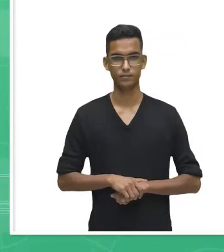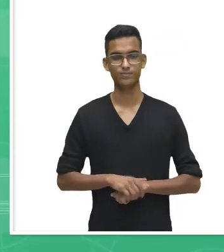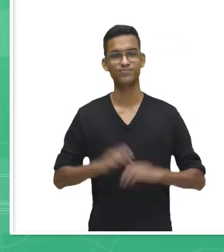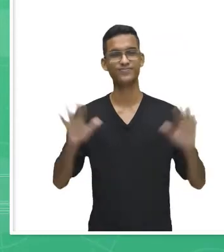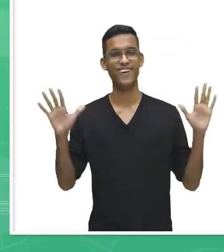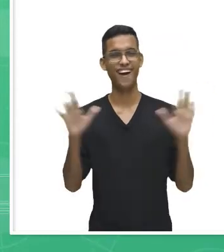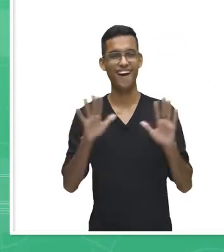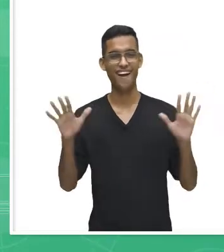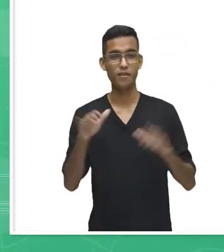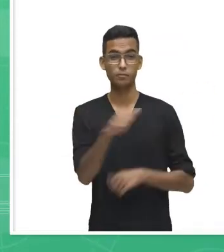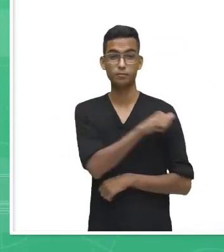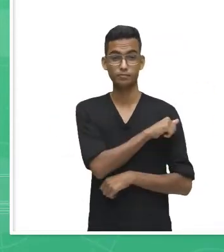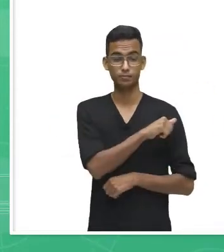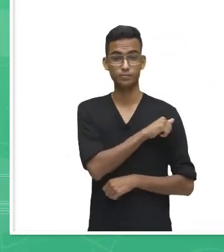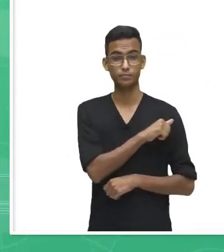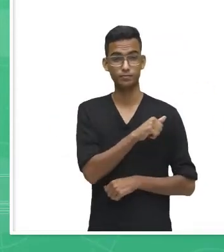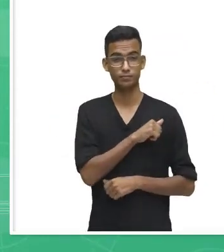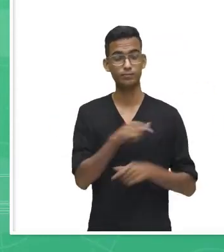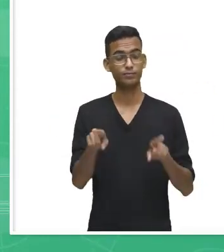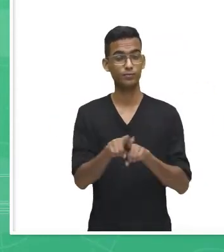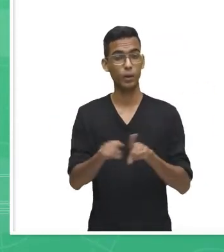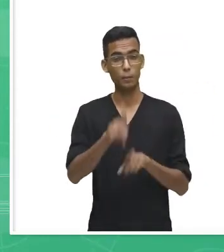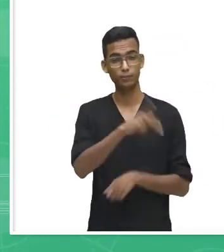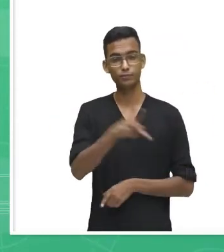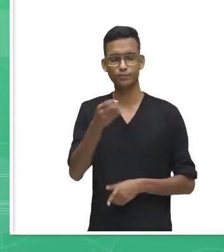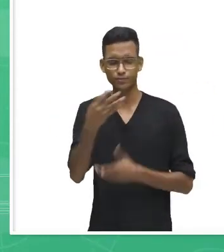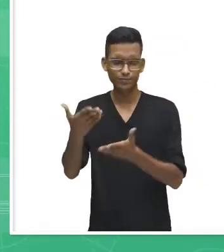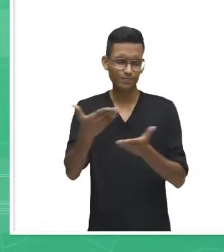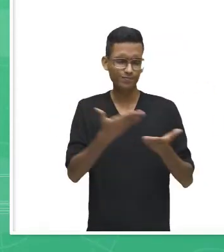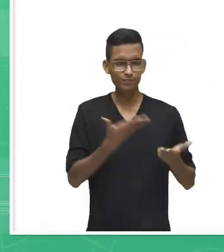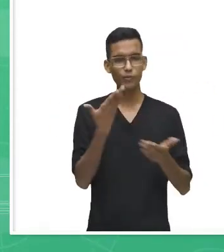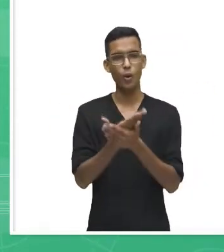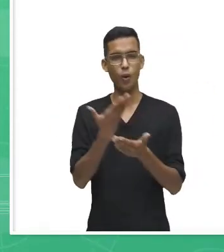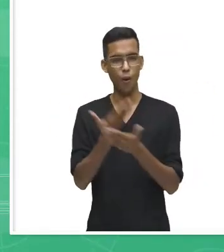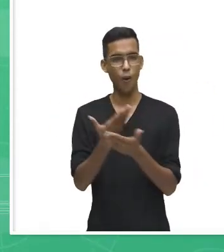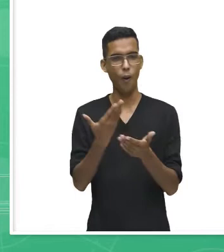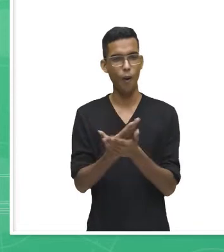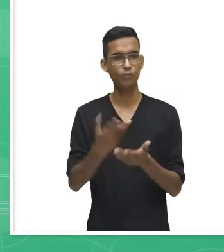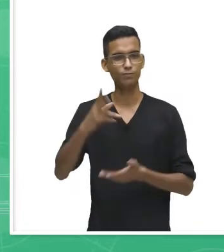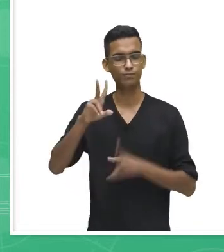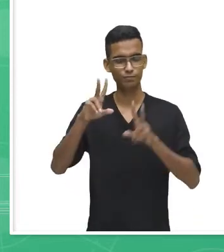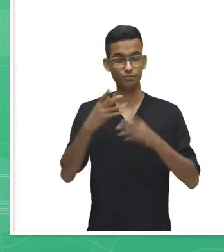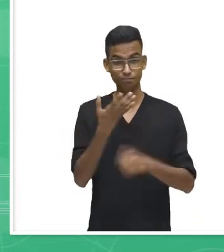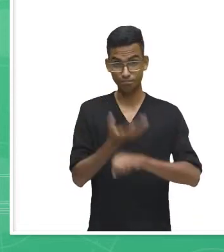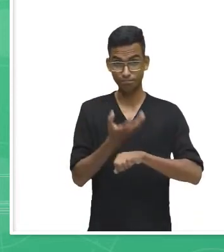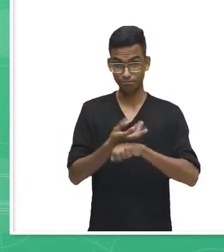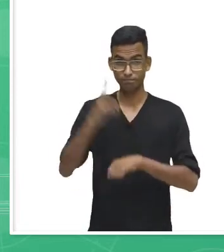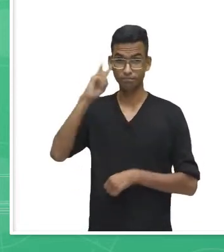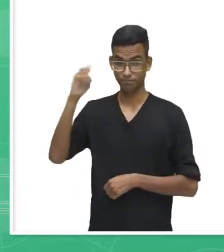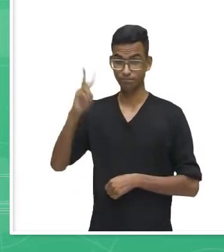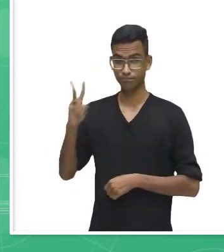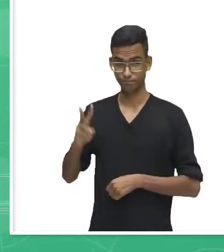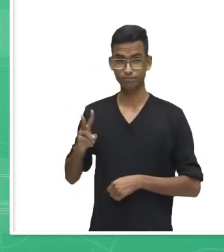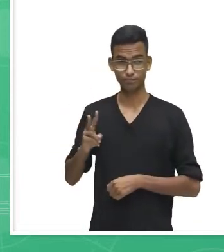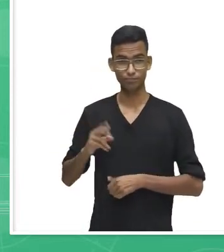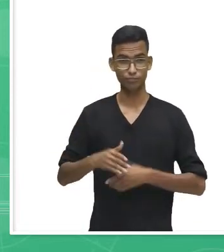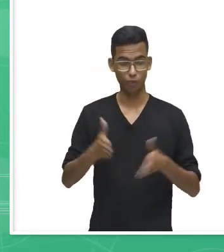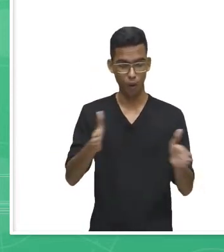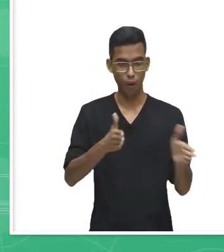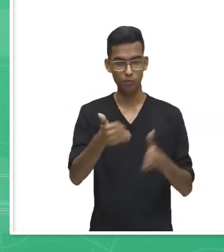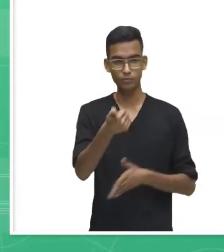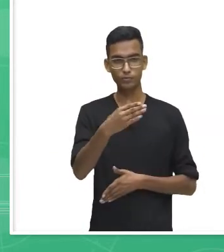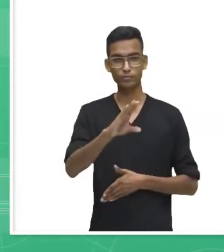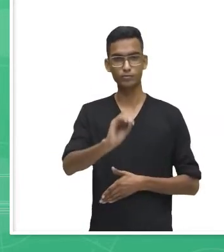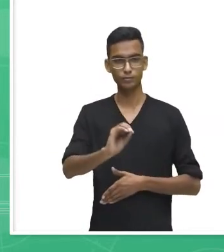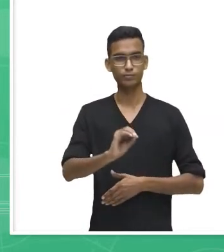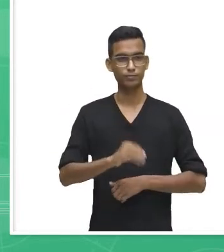Olá, alunos! Olá, colegas professores! Sejam bem-vindos a mais uma aula de História da nossa 10ª etapa. E hoje, na nossa